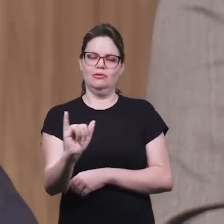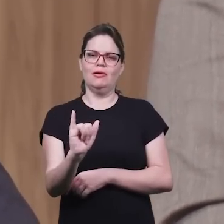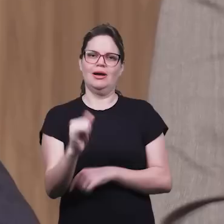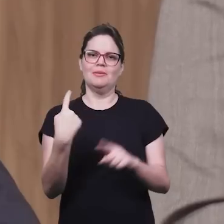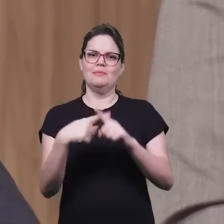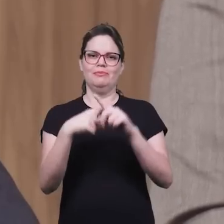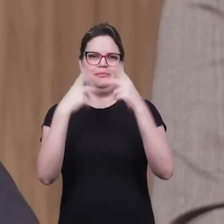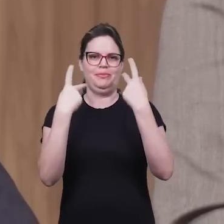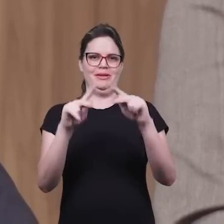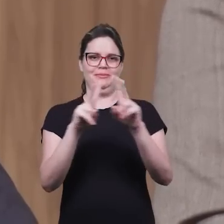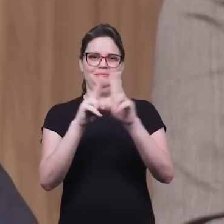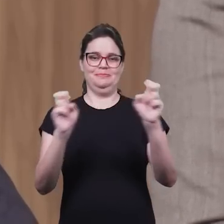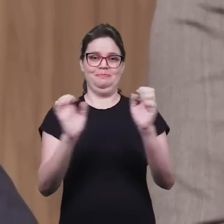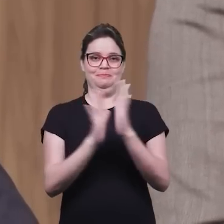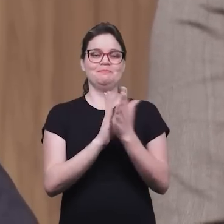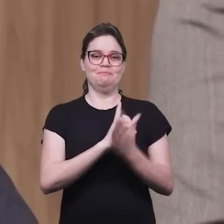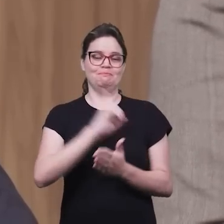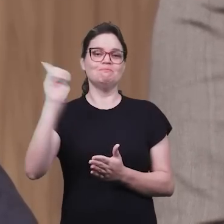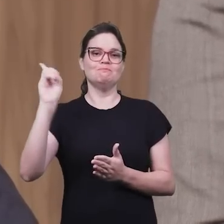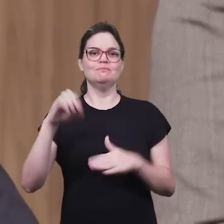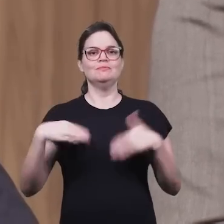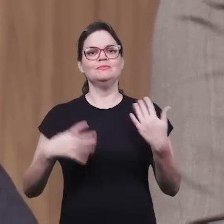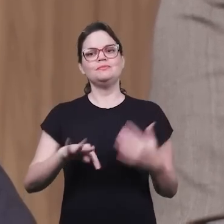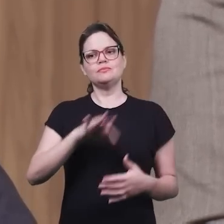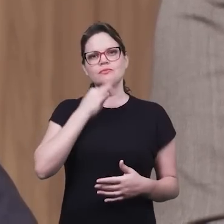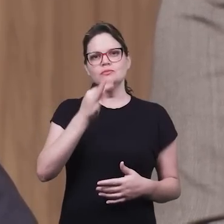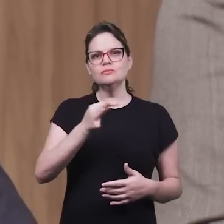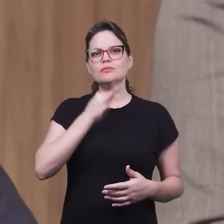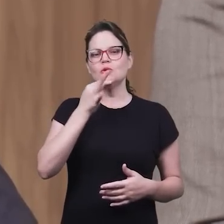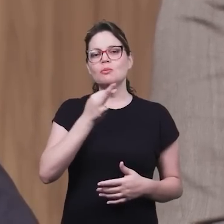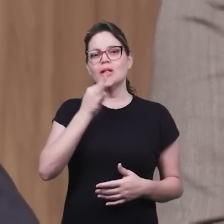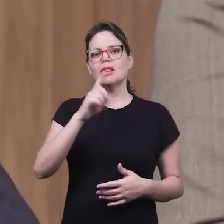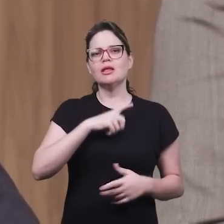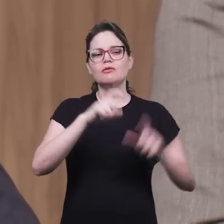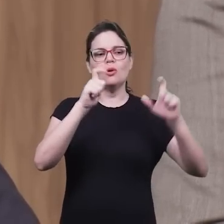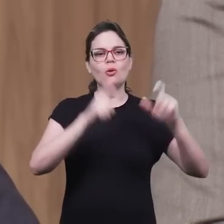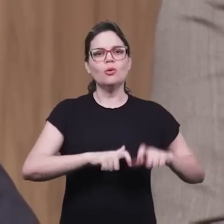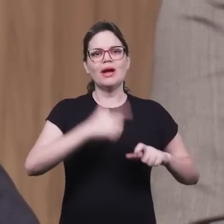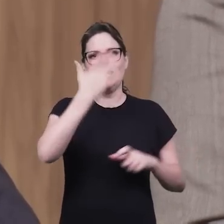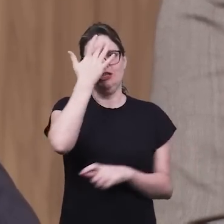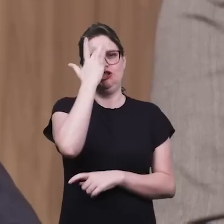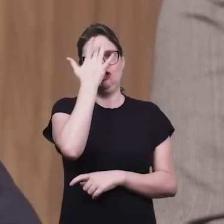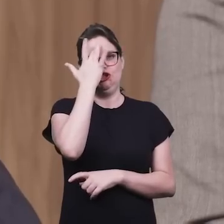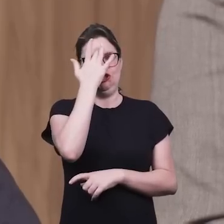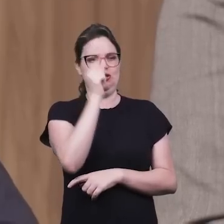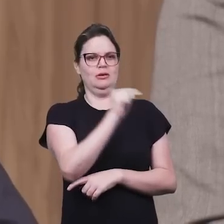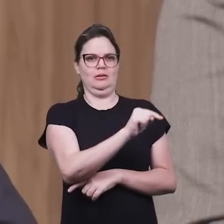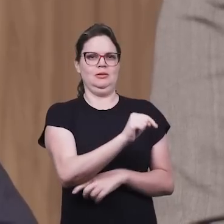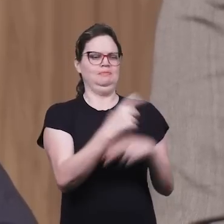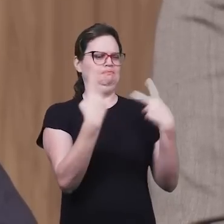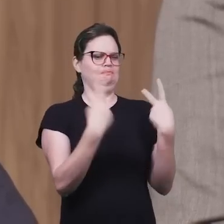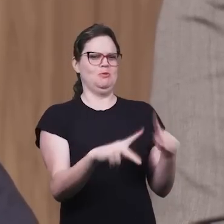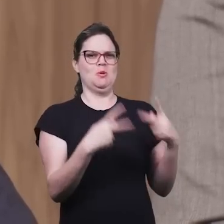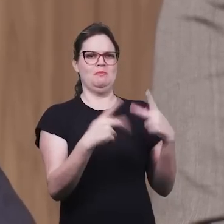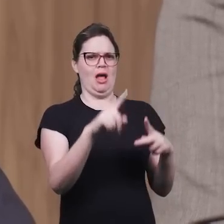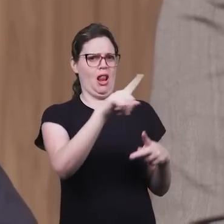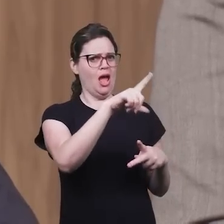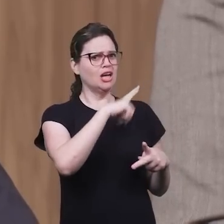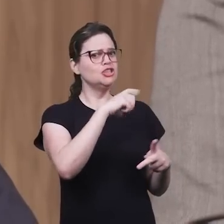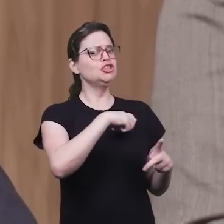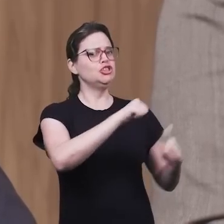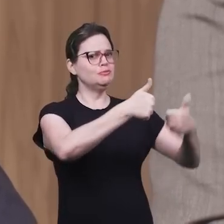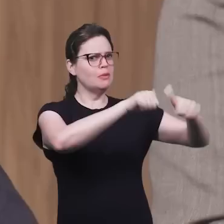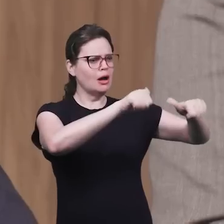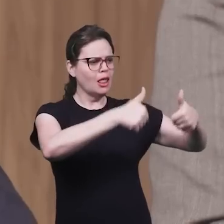mensagem. Então Tomé fez um trabalho missionário muito forte na Índia, onde você tinha vários